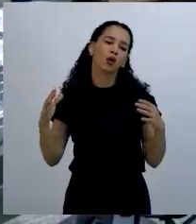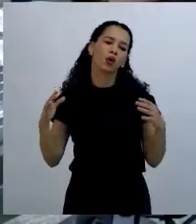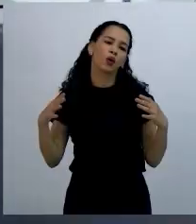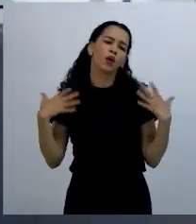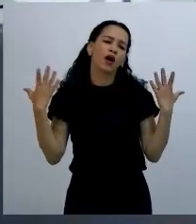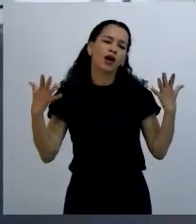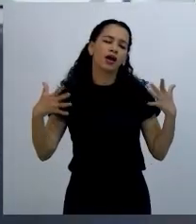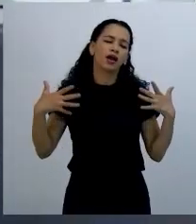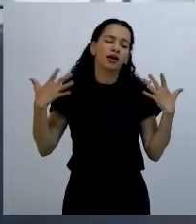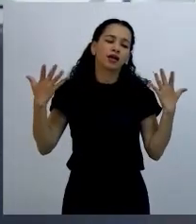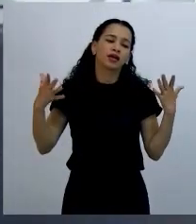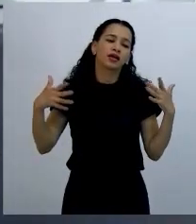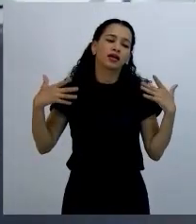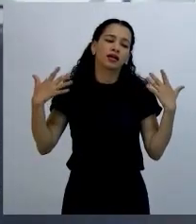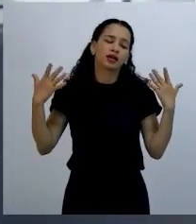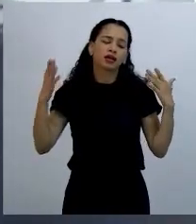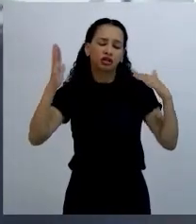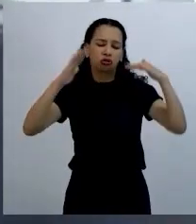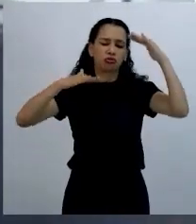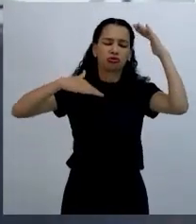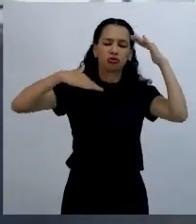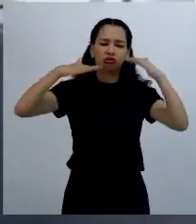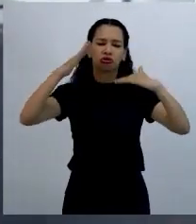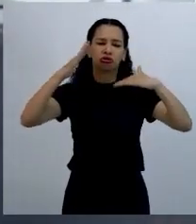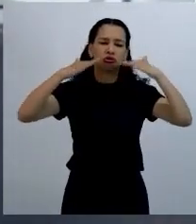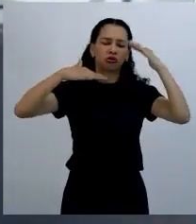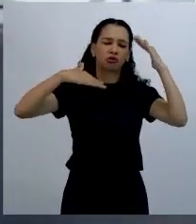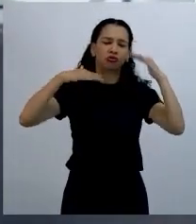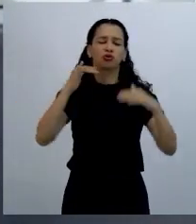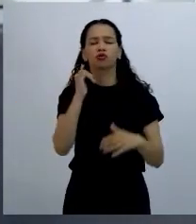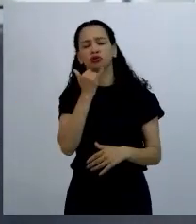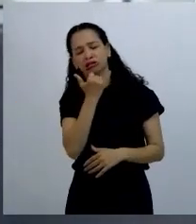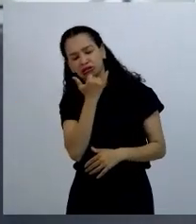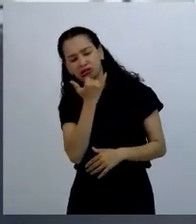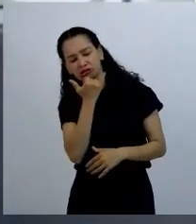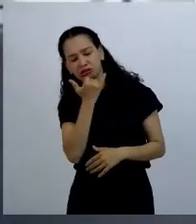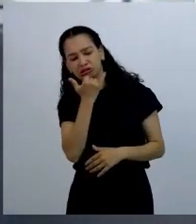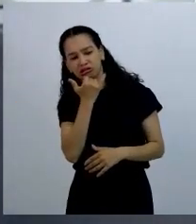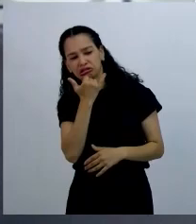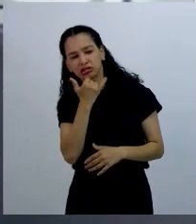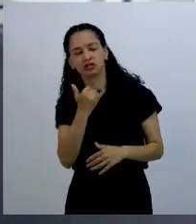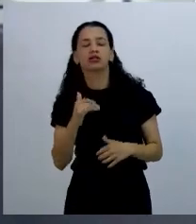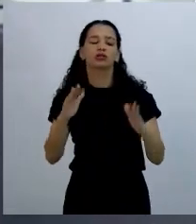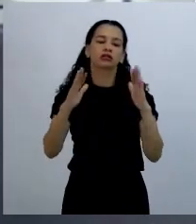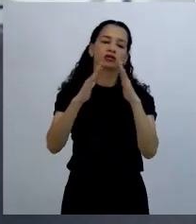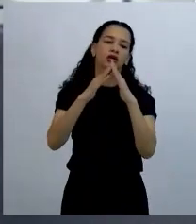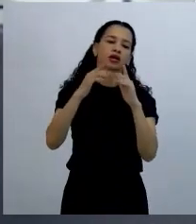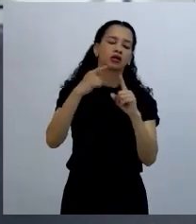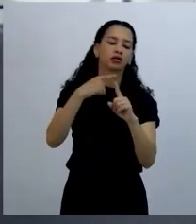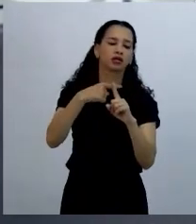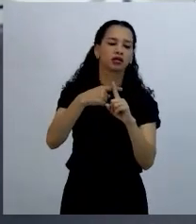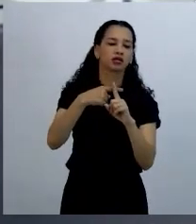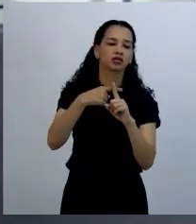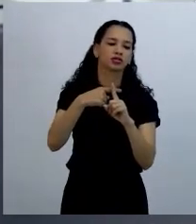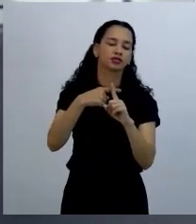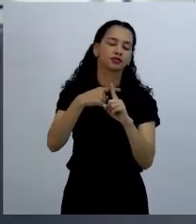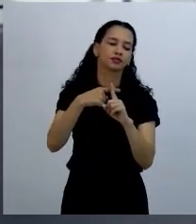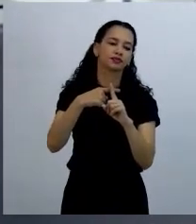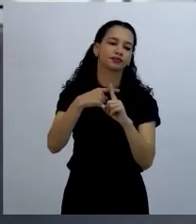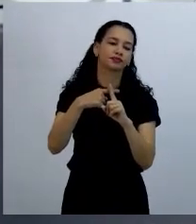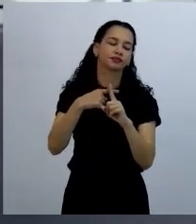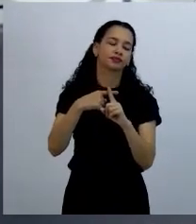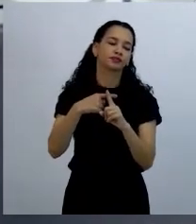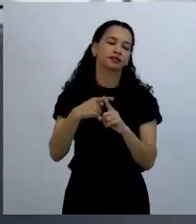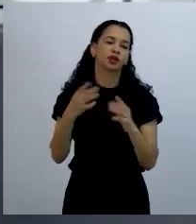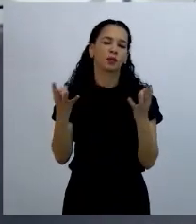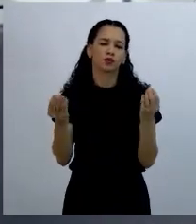certo desânimo ao povo de Deus e ele começa a convidar a igreja a enxergar a sua prisão de